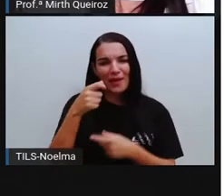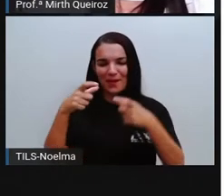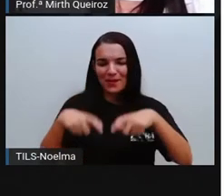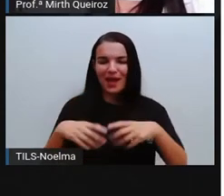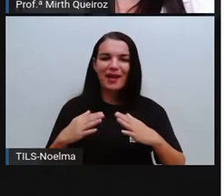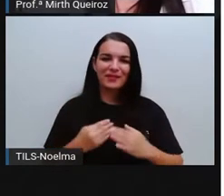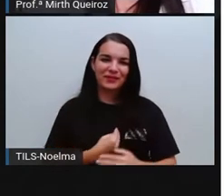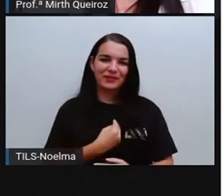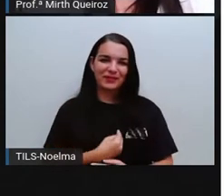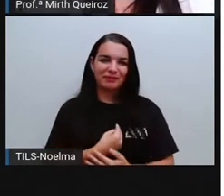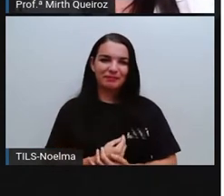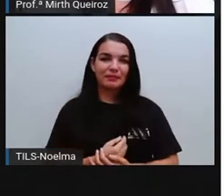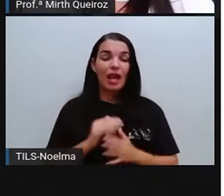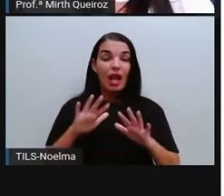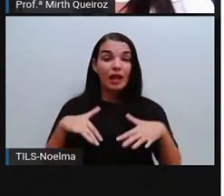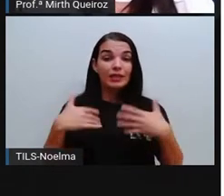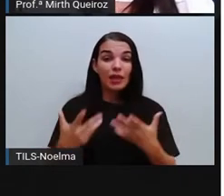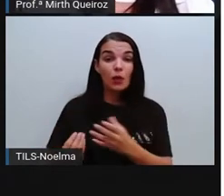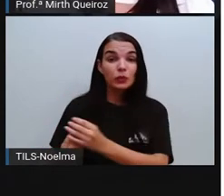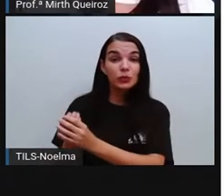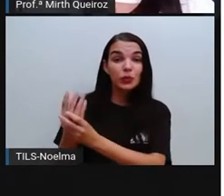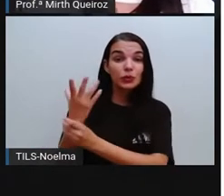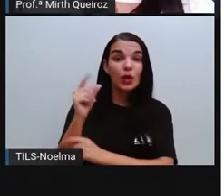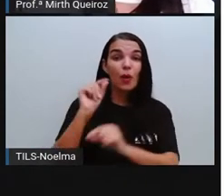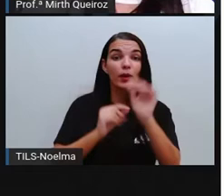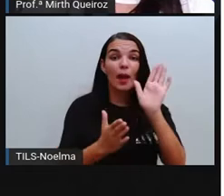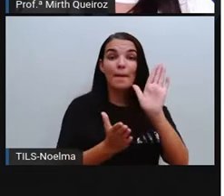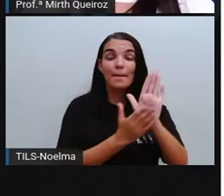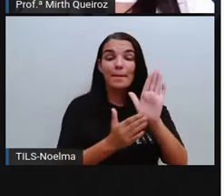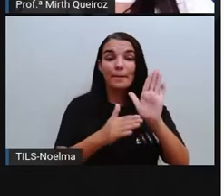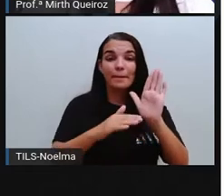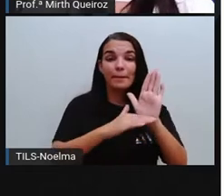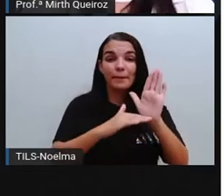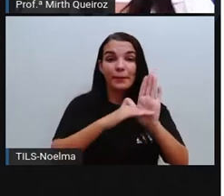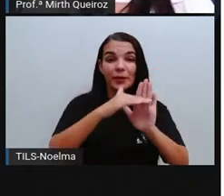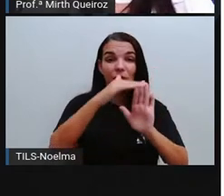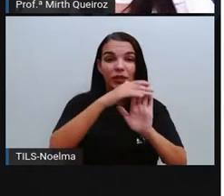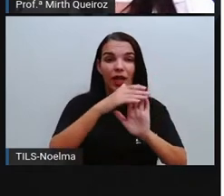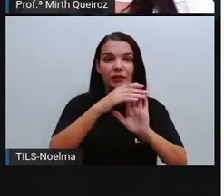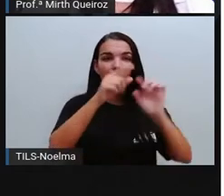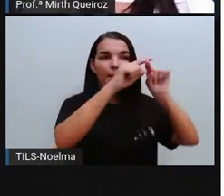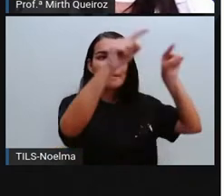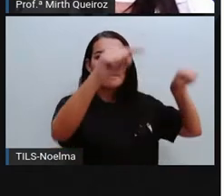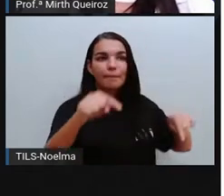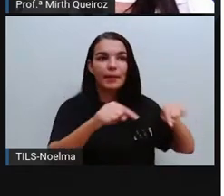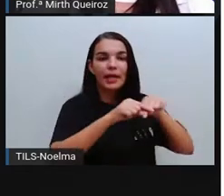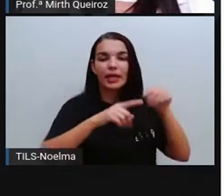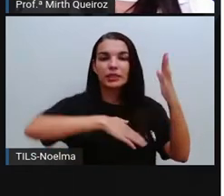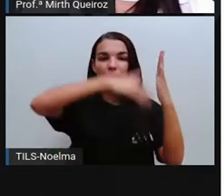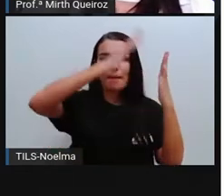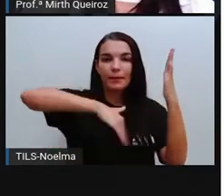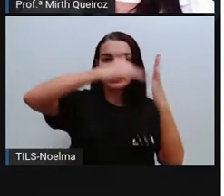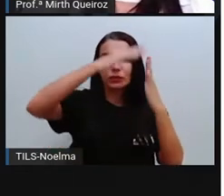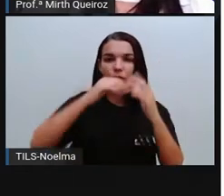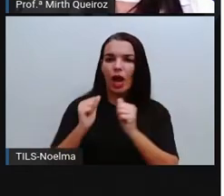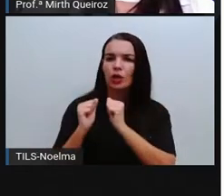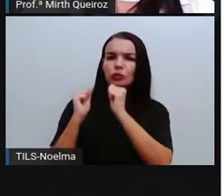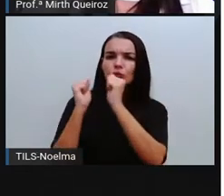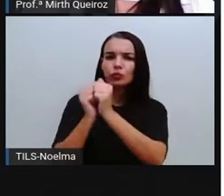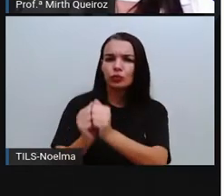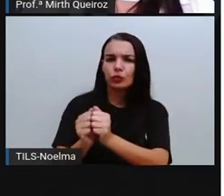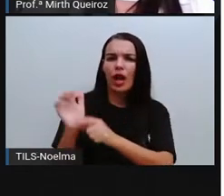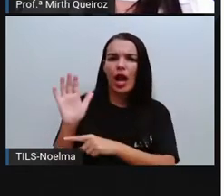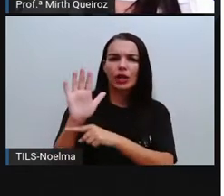elas vivem. E assim surgiu o projeto dela, né? Paredes Pinturas, em que, com a ajuda dos seus vizinhos,